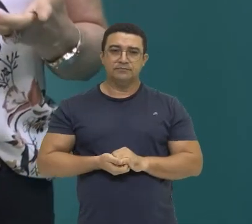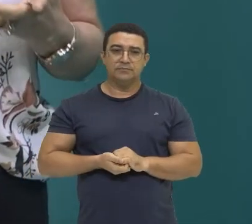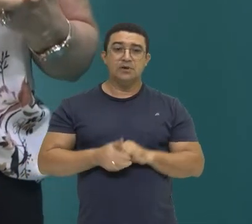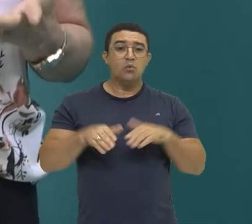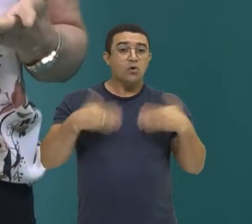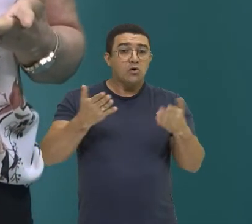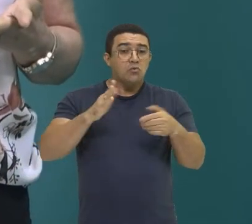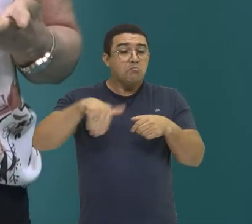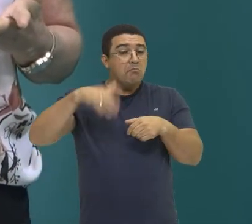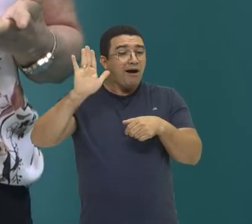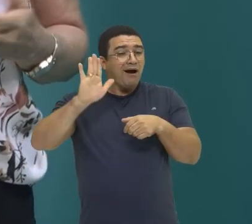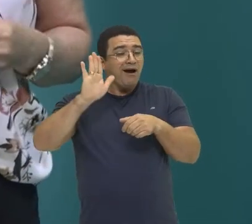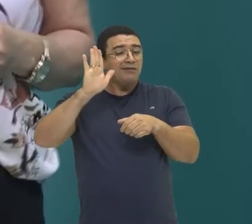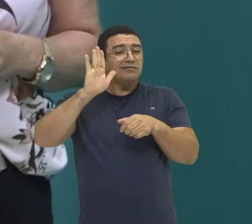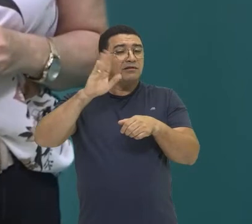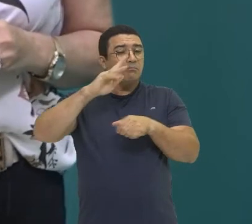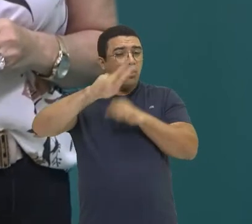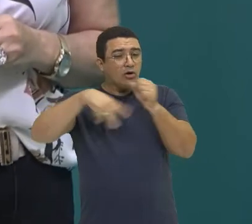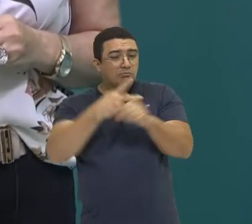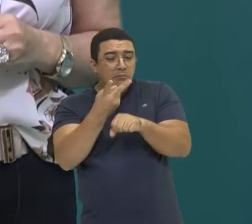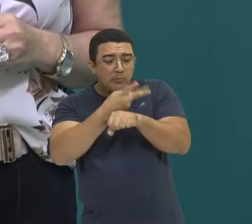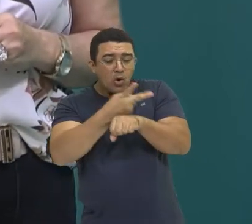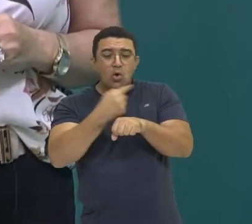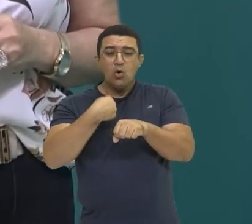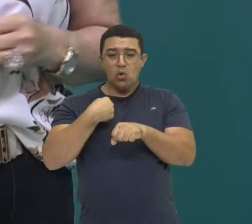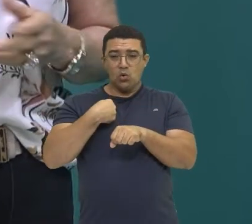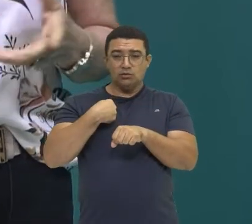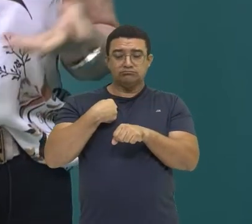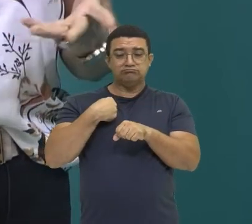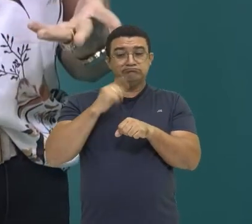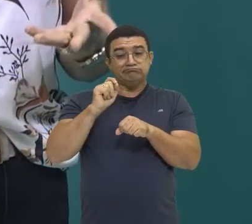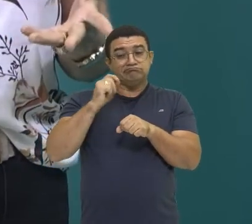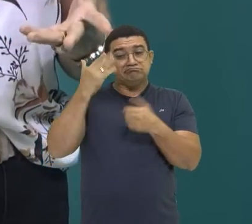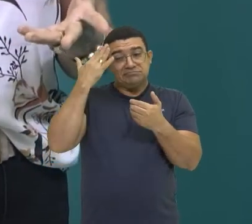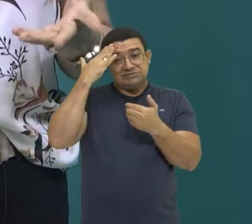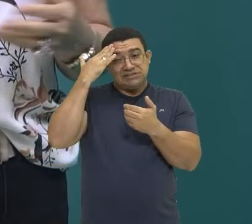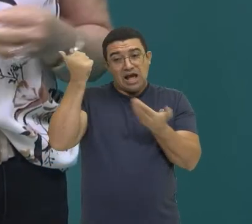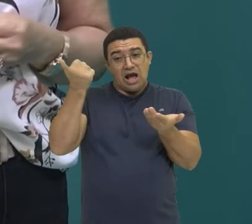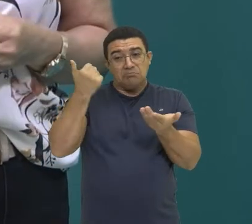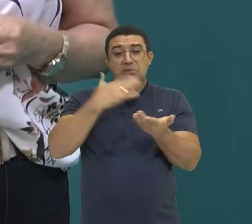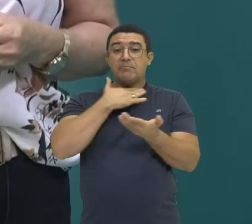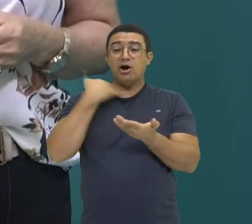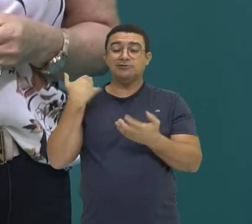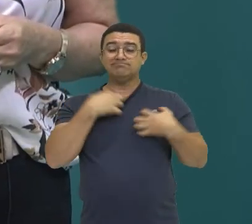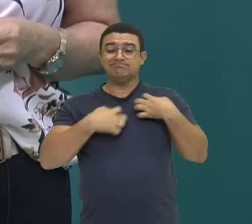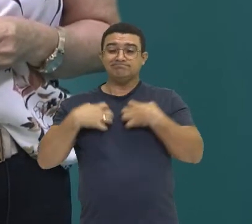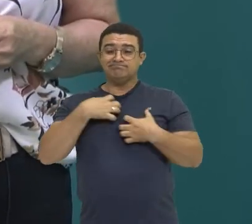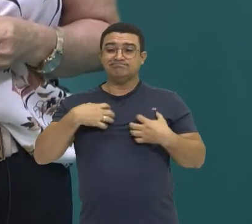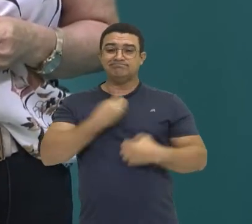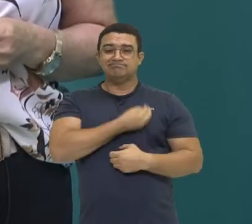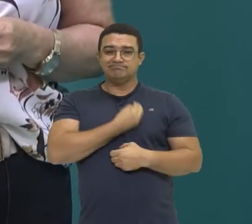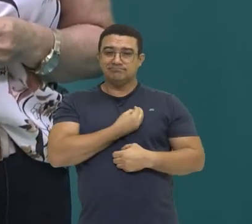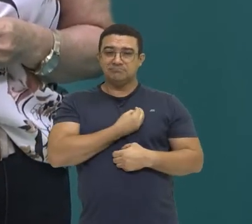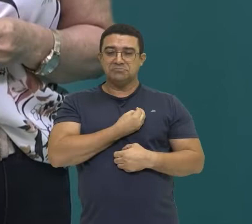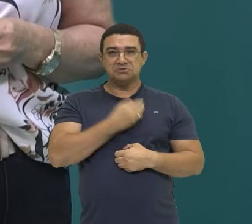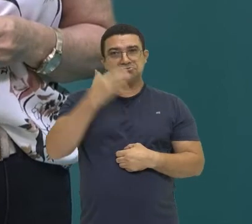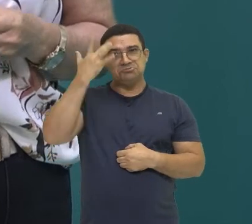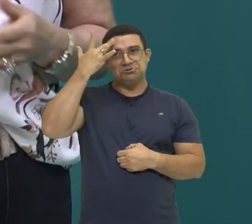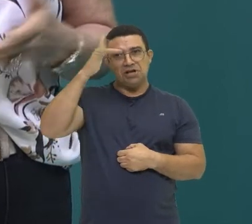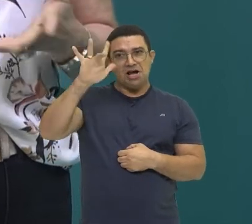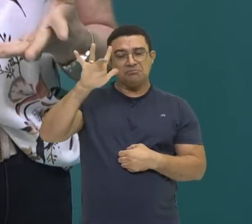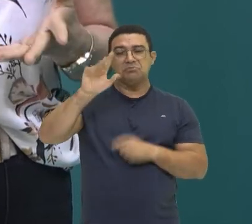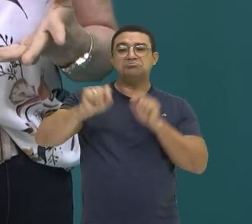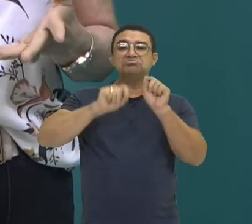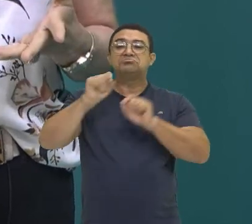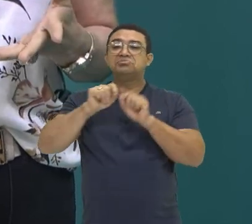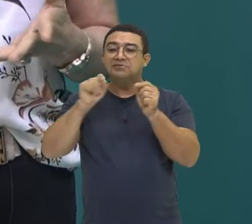mais tarde me procure, quem sabe a morte, angústia de quem vive, quem sabe a solidão,